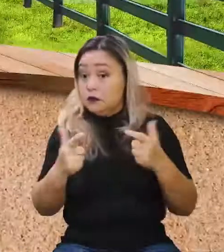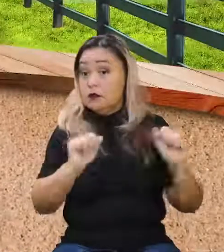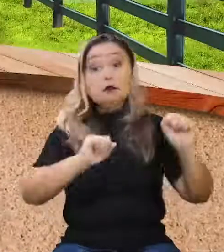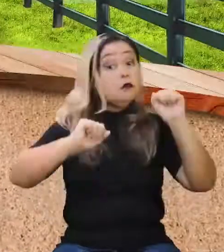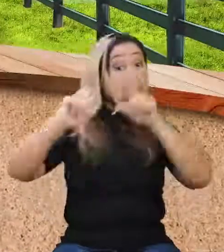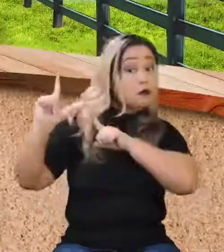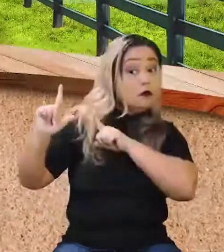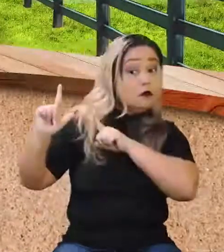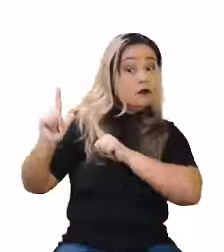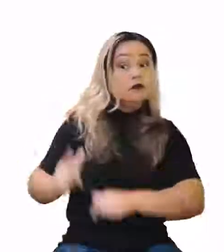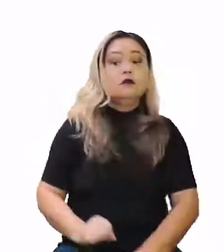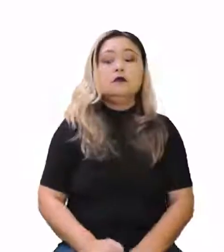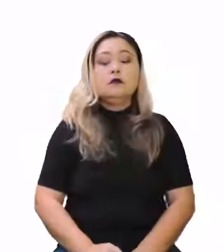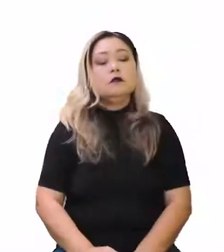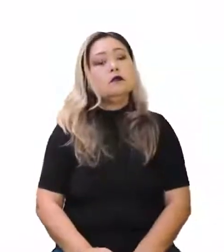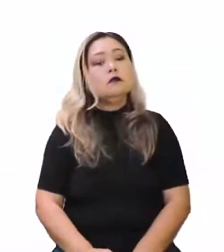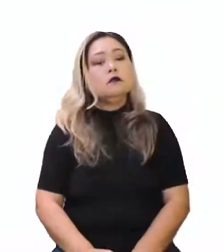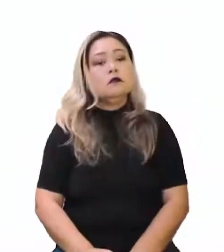na tela.